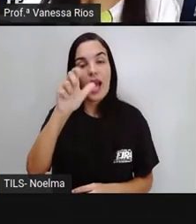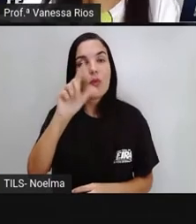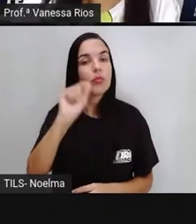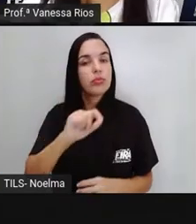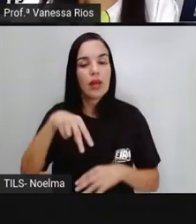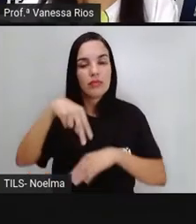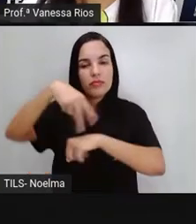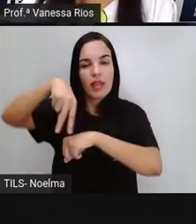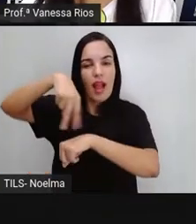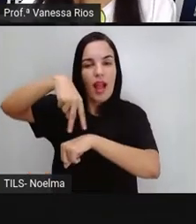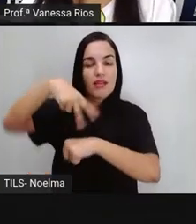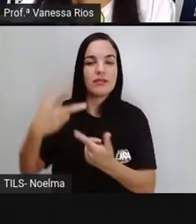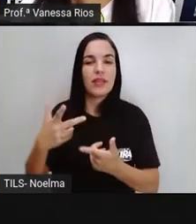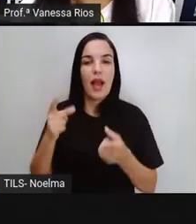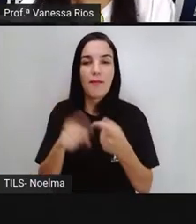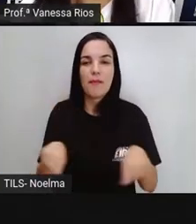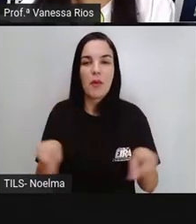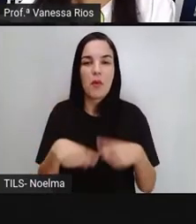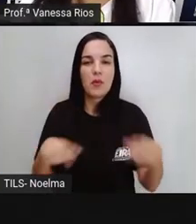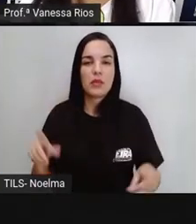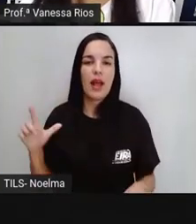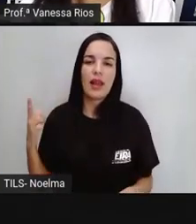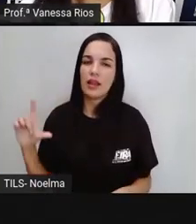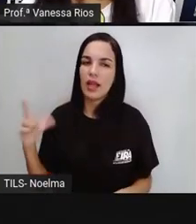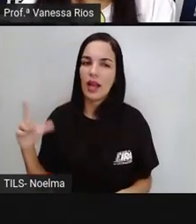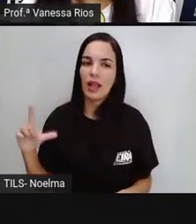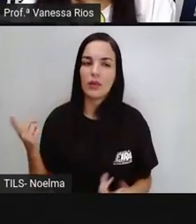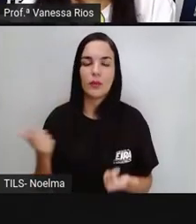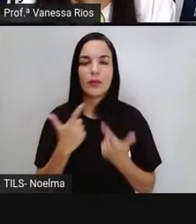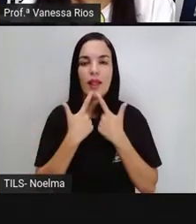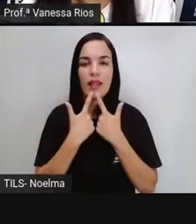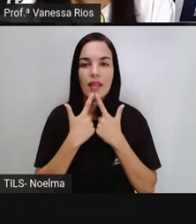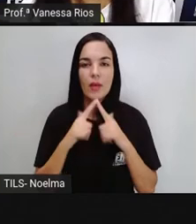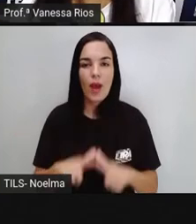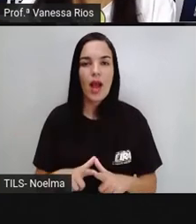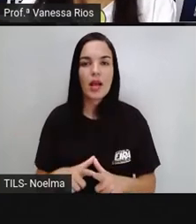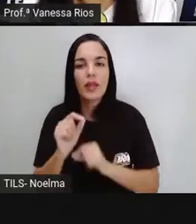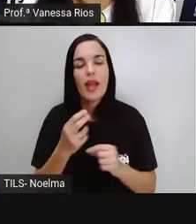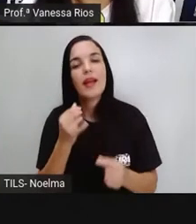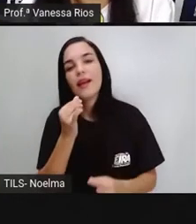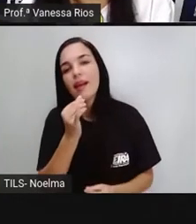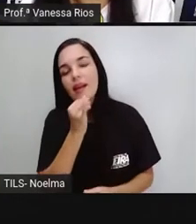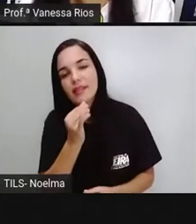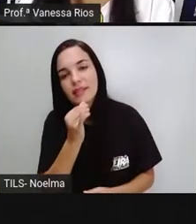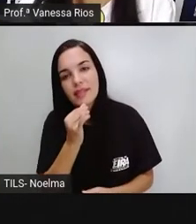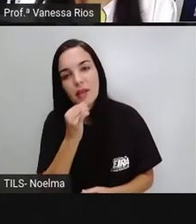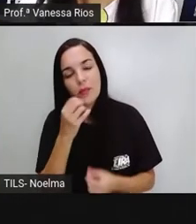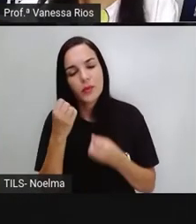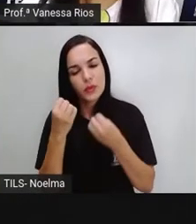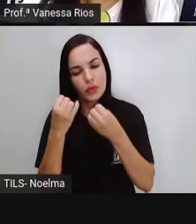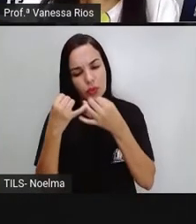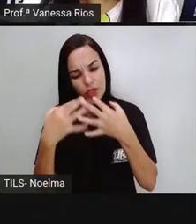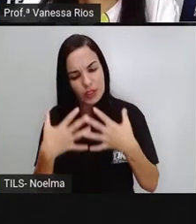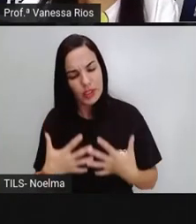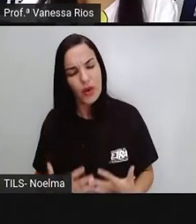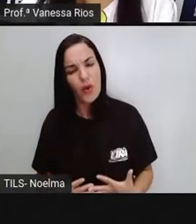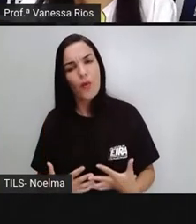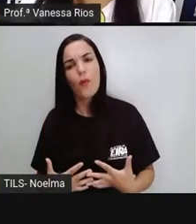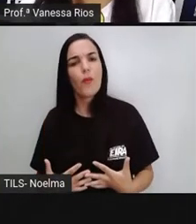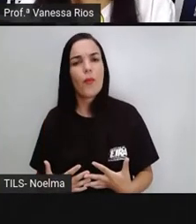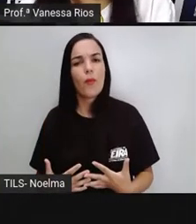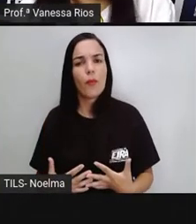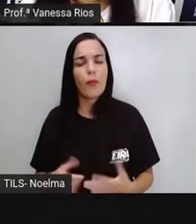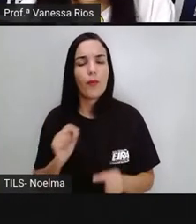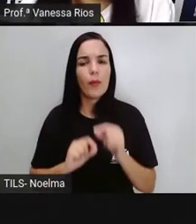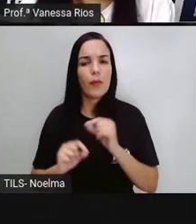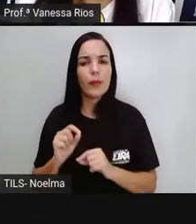as músicas, a literatura, a linguagem, bens que fazem parte da cultura,